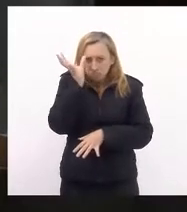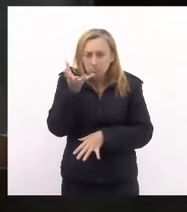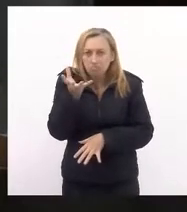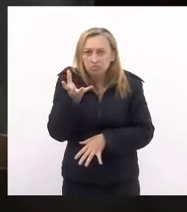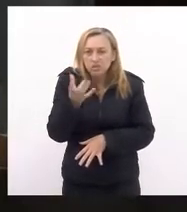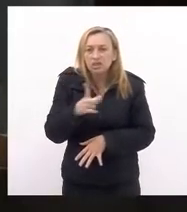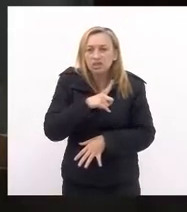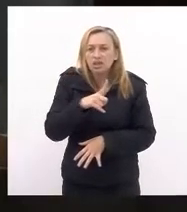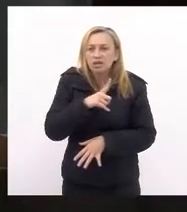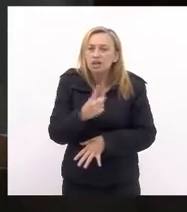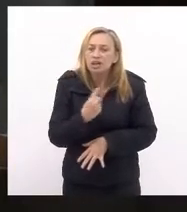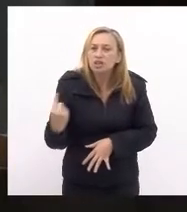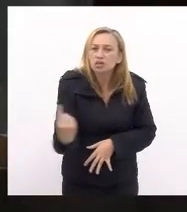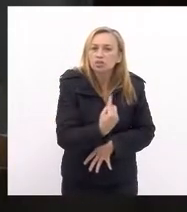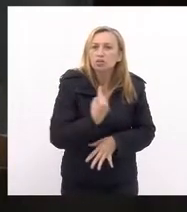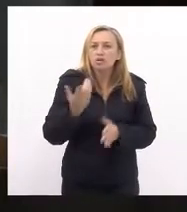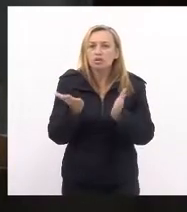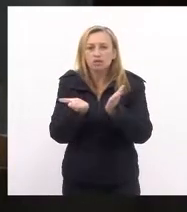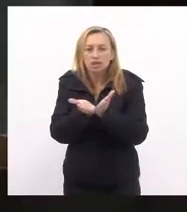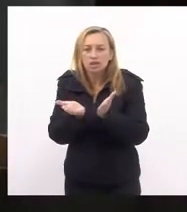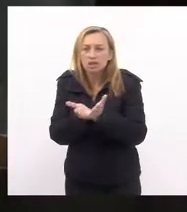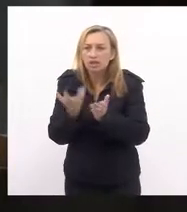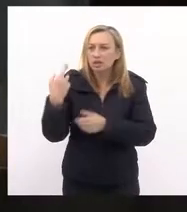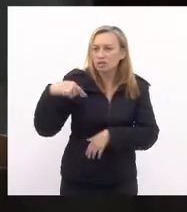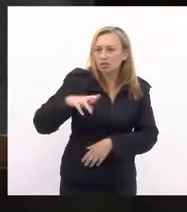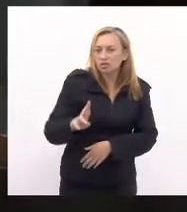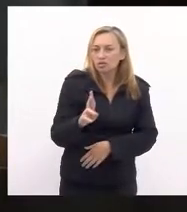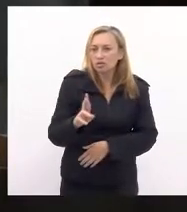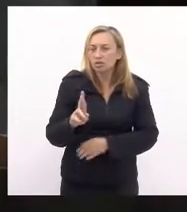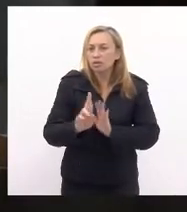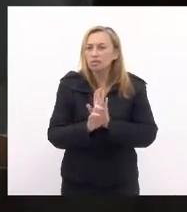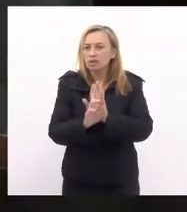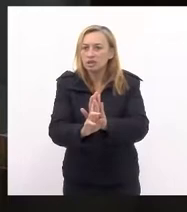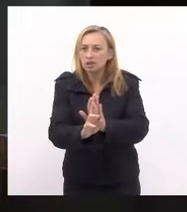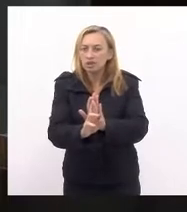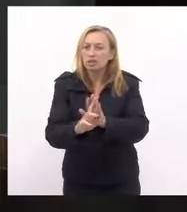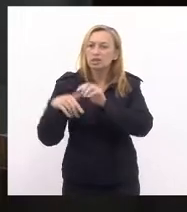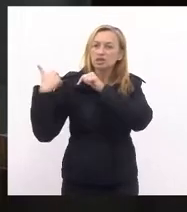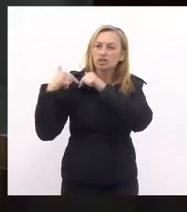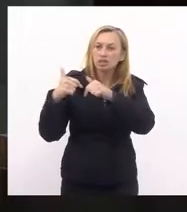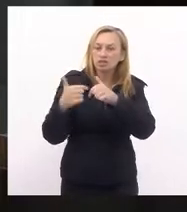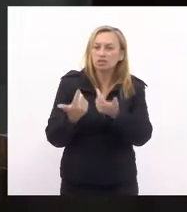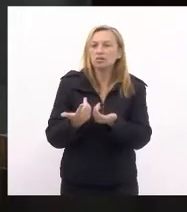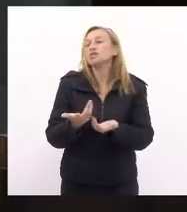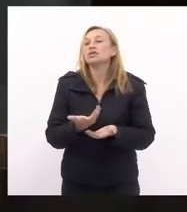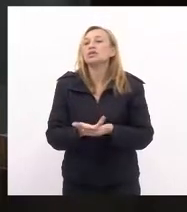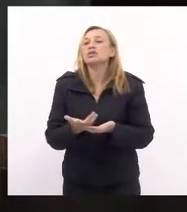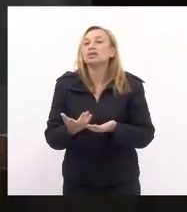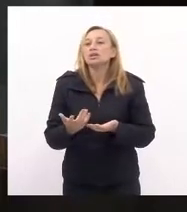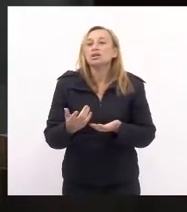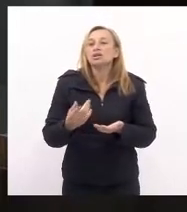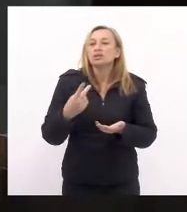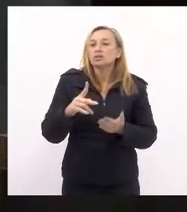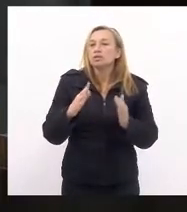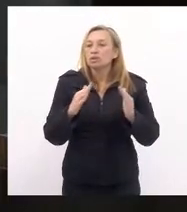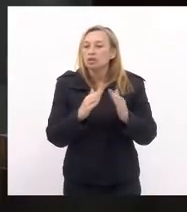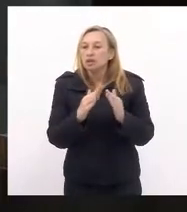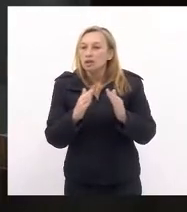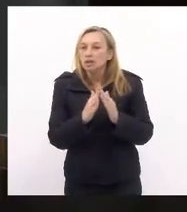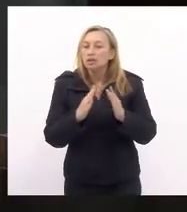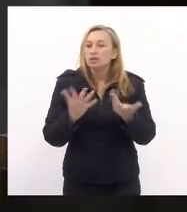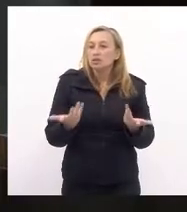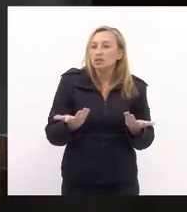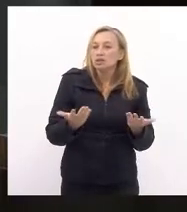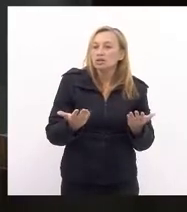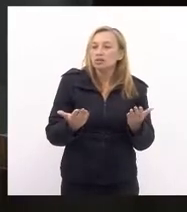é os religiosos, os representantes das tradições religiosas, através de suas casas, dos seus ilês,